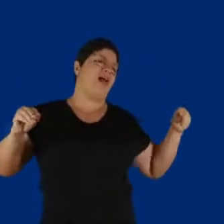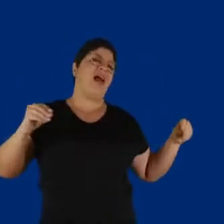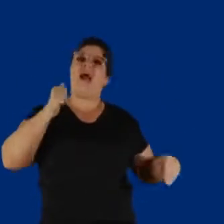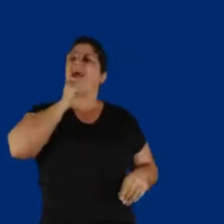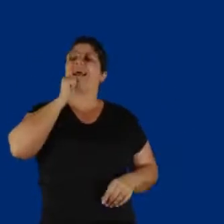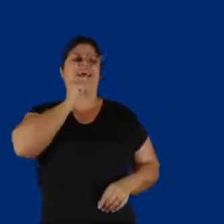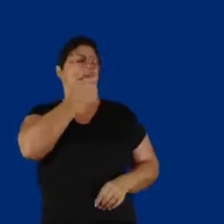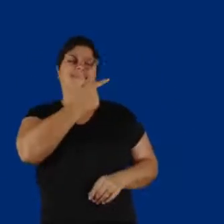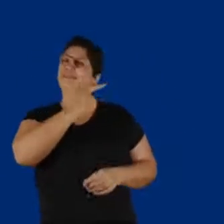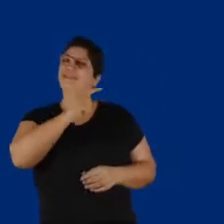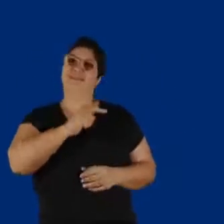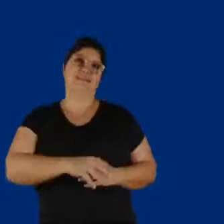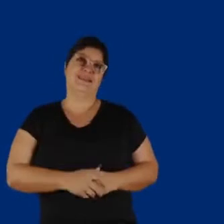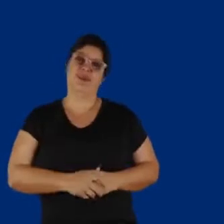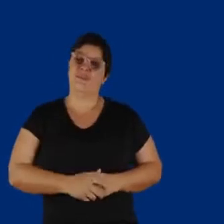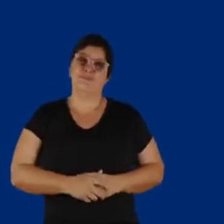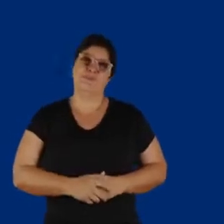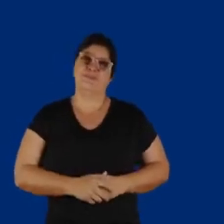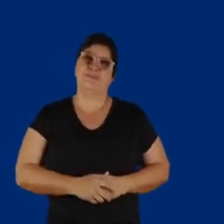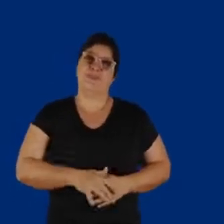wounds